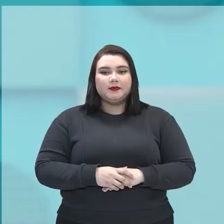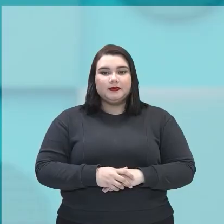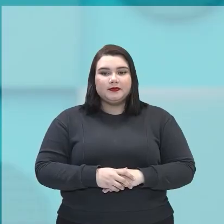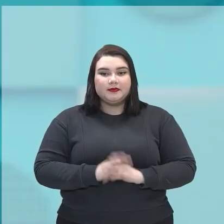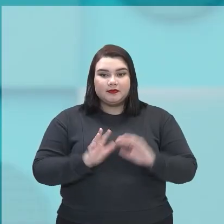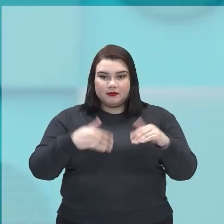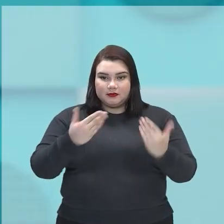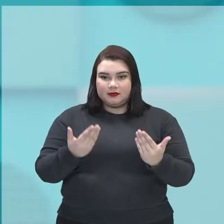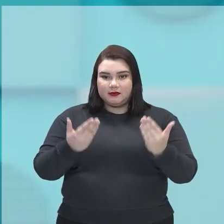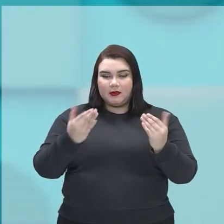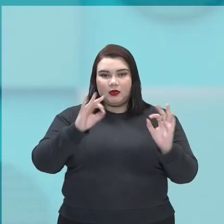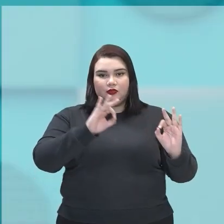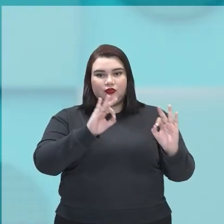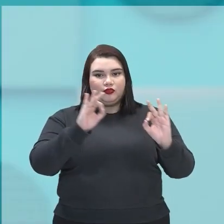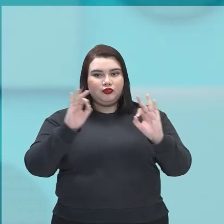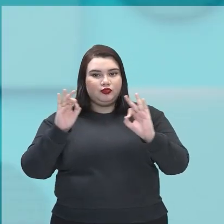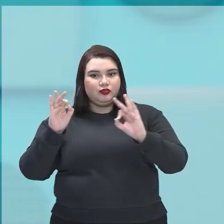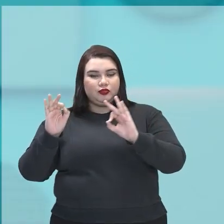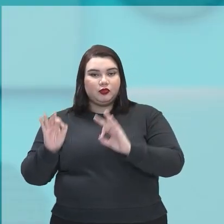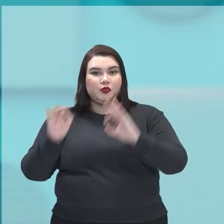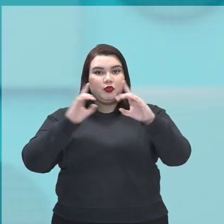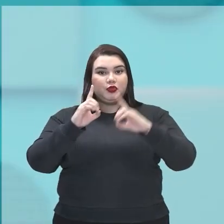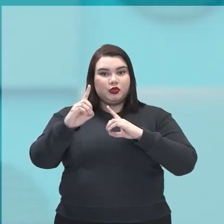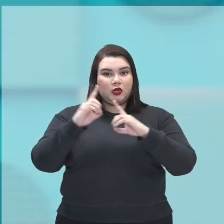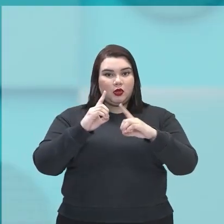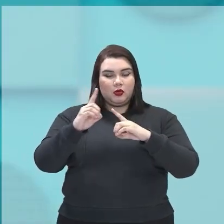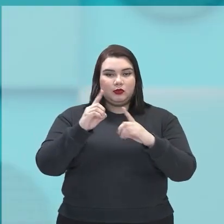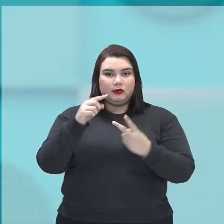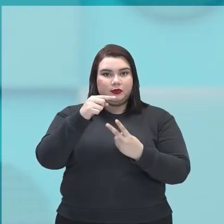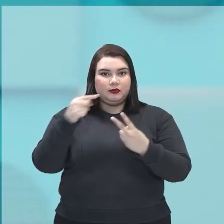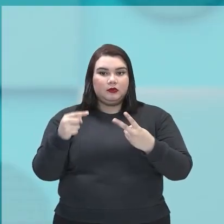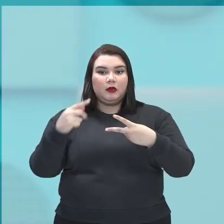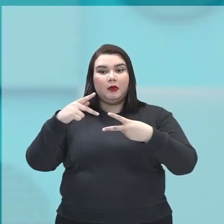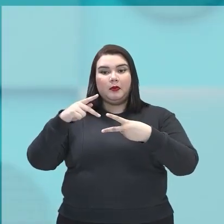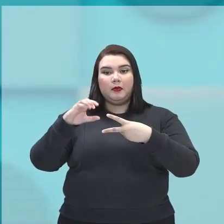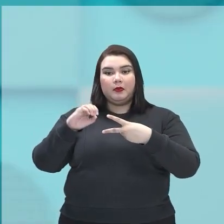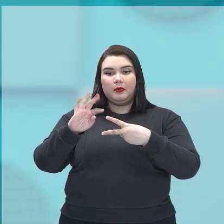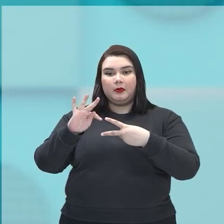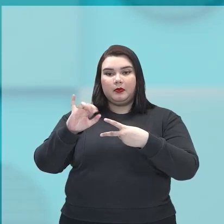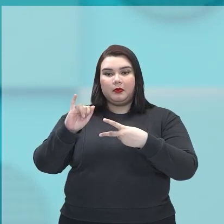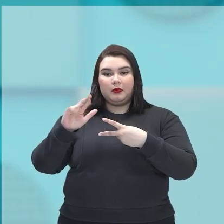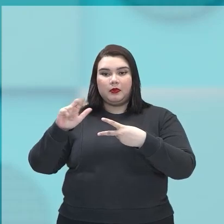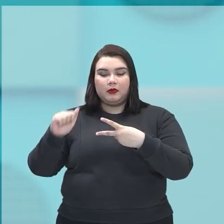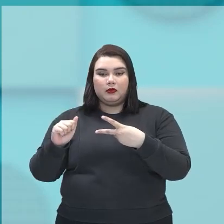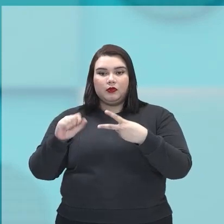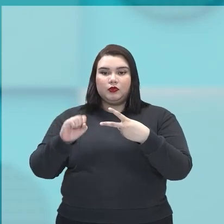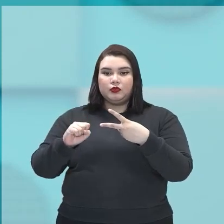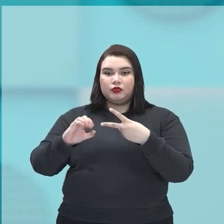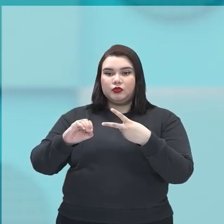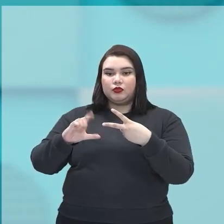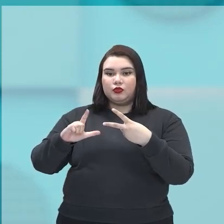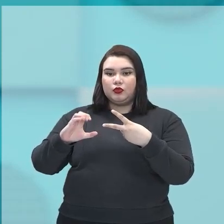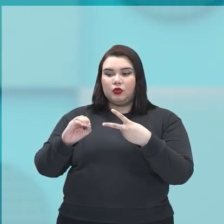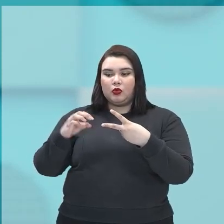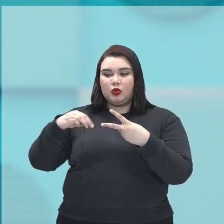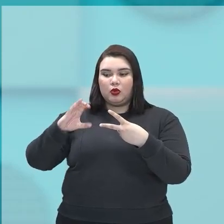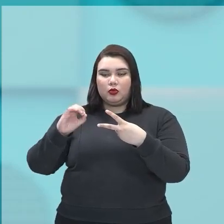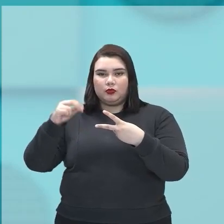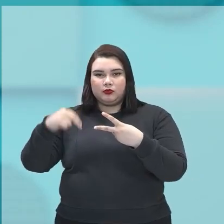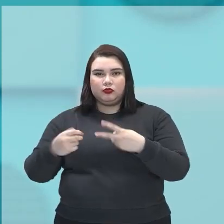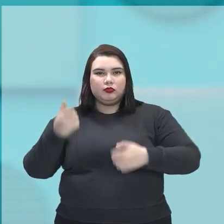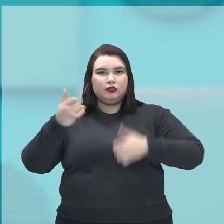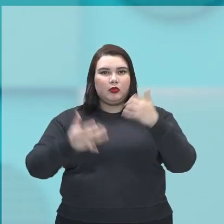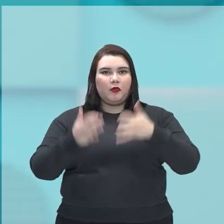Então, nós vimos aí o diálogo da Potira e do Solomon. Eles estavam falando sobre vários